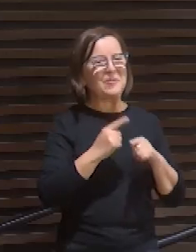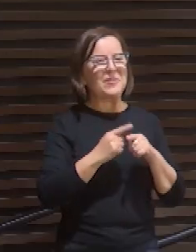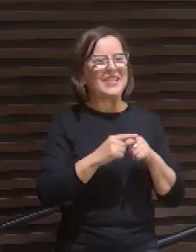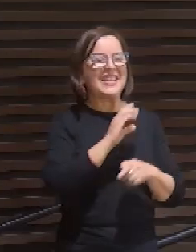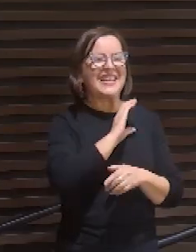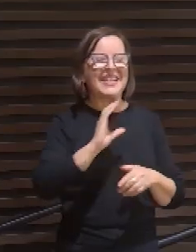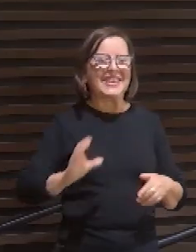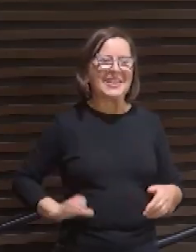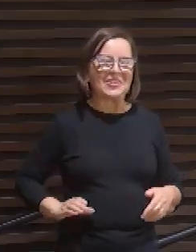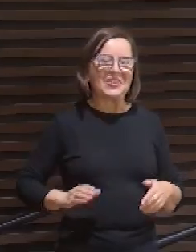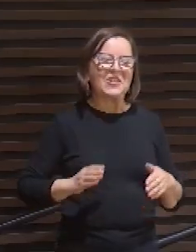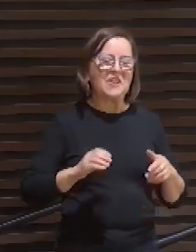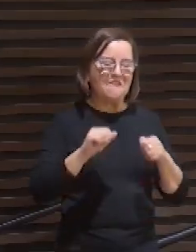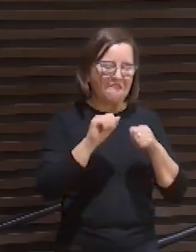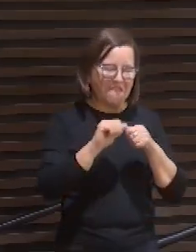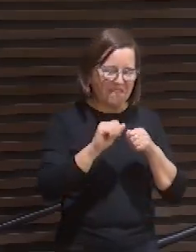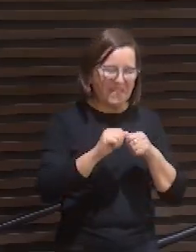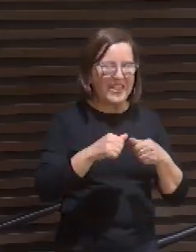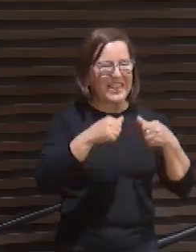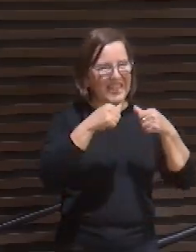vez para sempre.